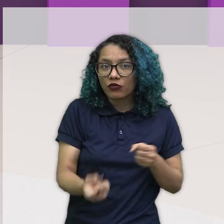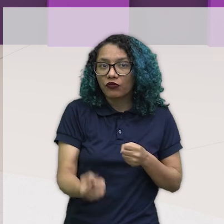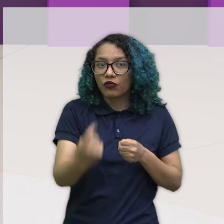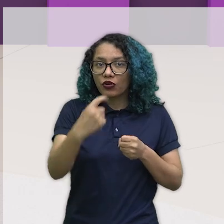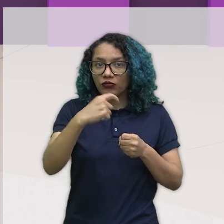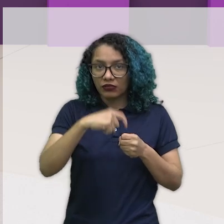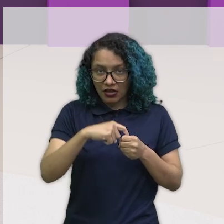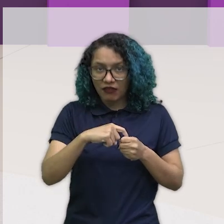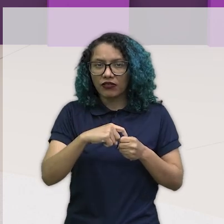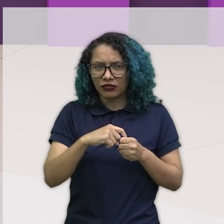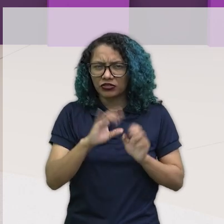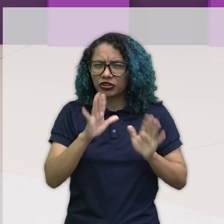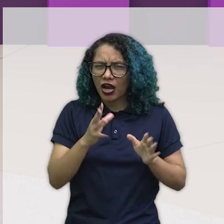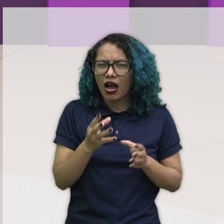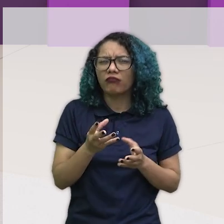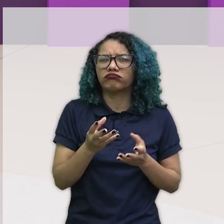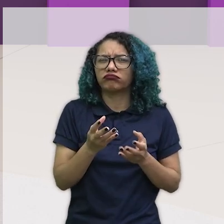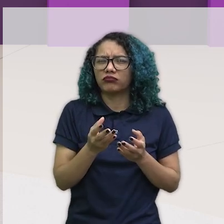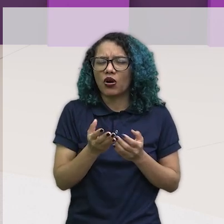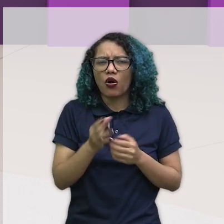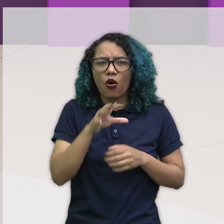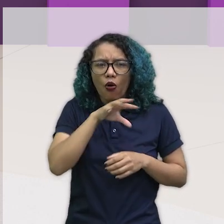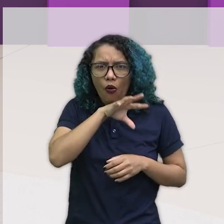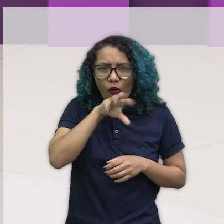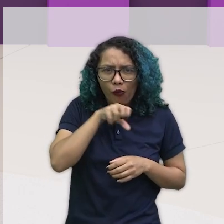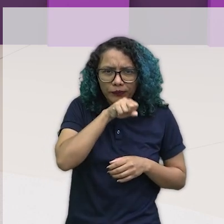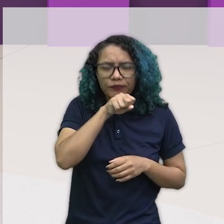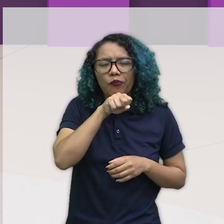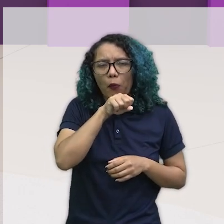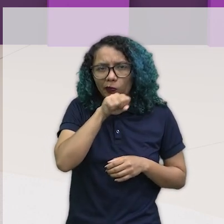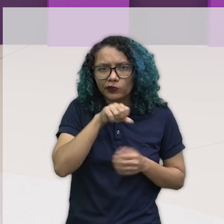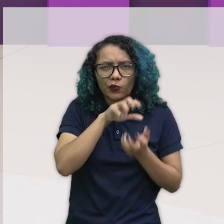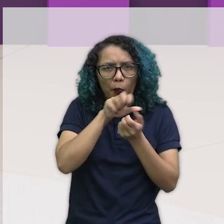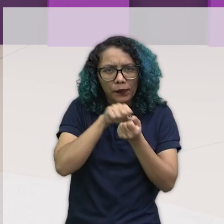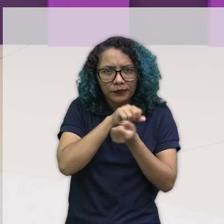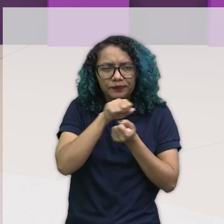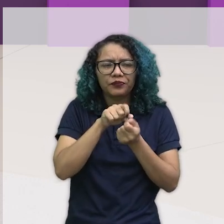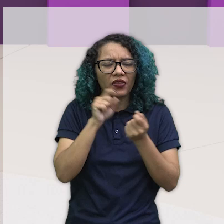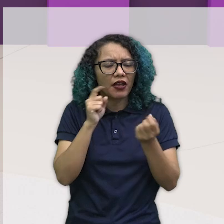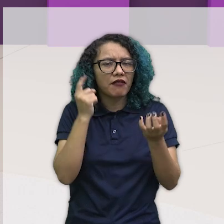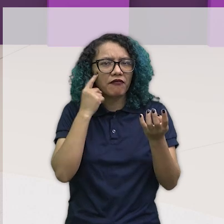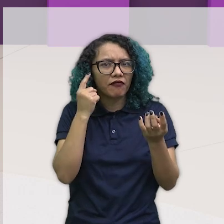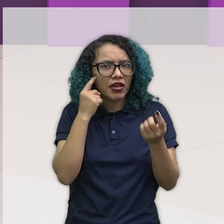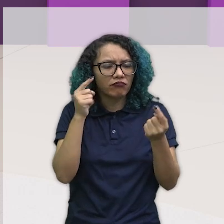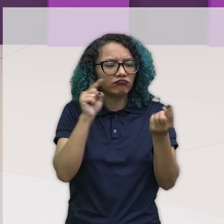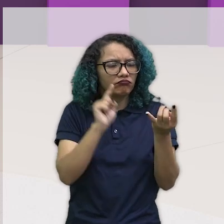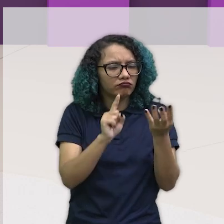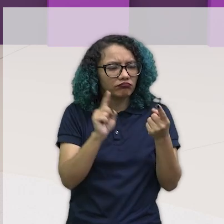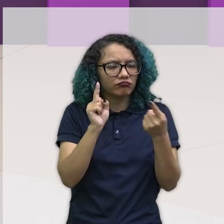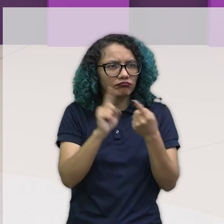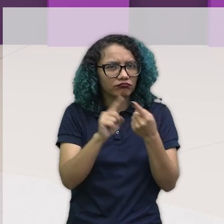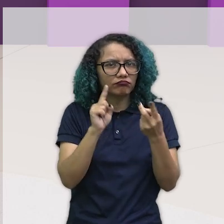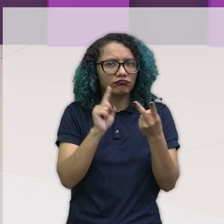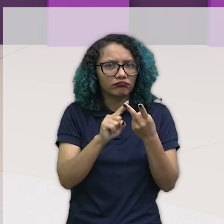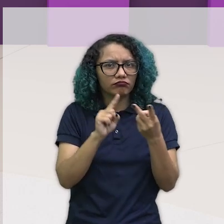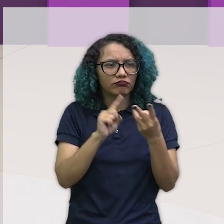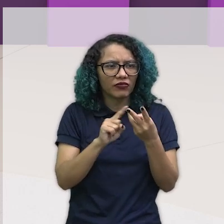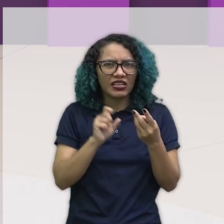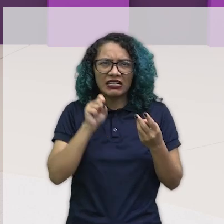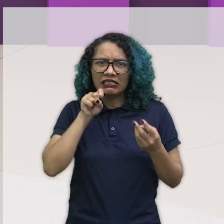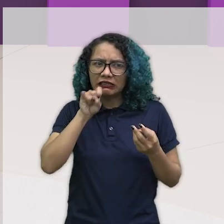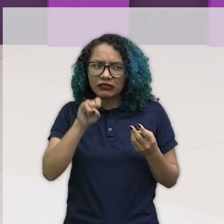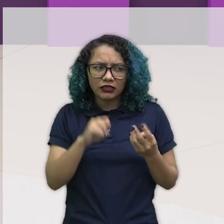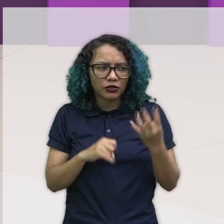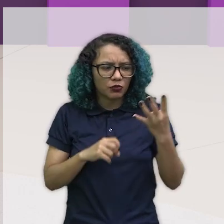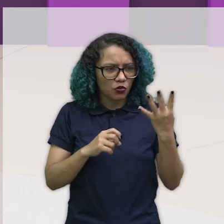retornavam, né, depois da pastagem, eles batiam esses valores. Então eles sabiam que tinha 4 pedrinhas,